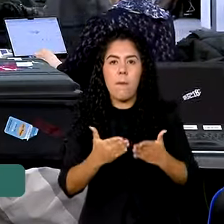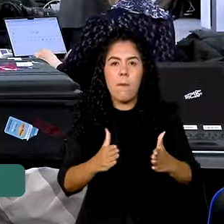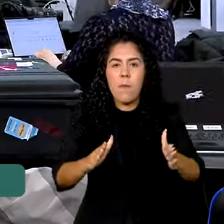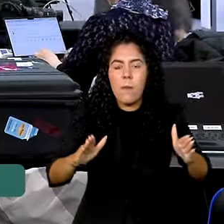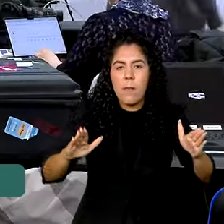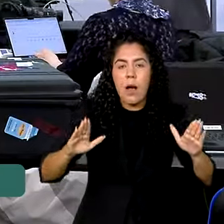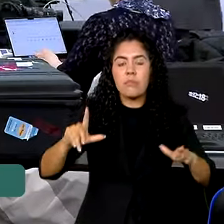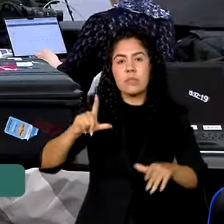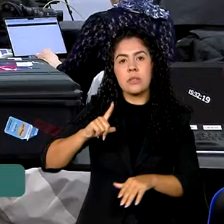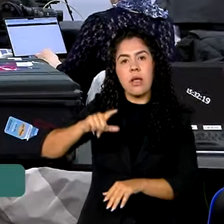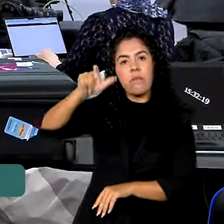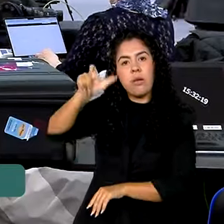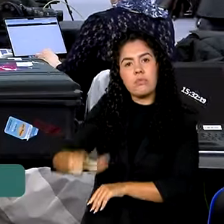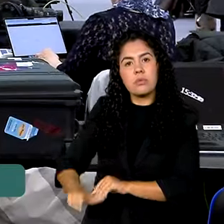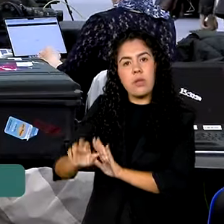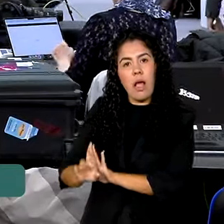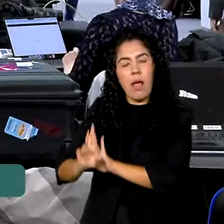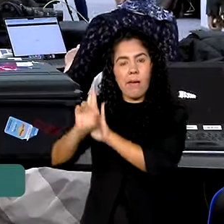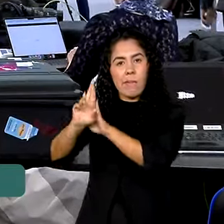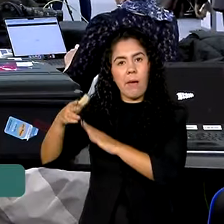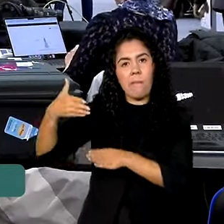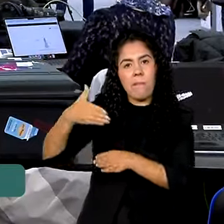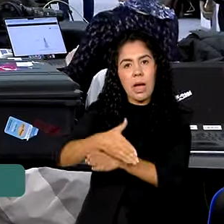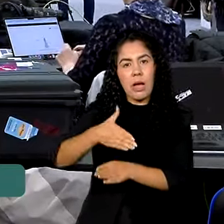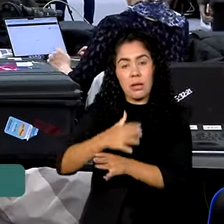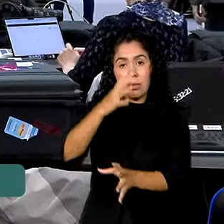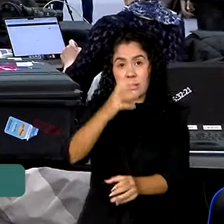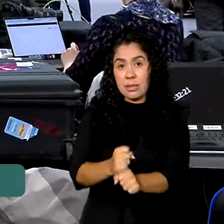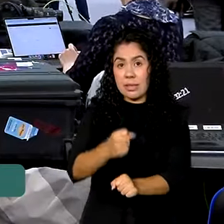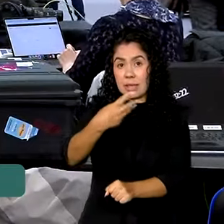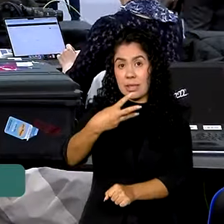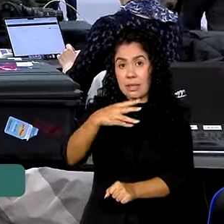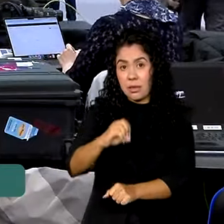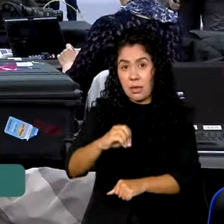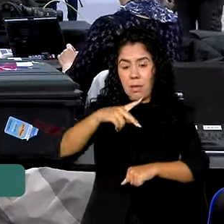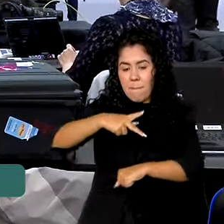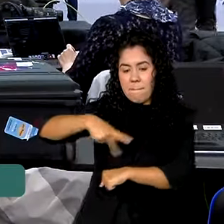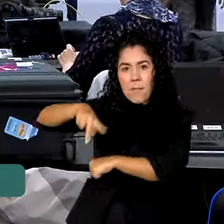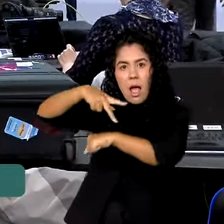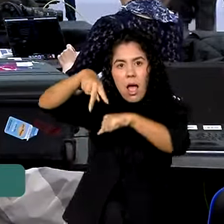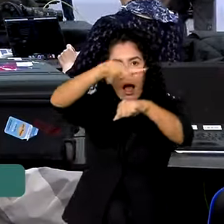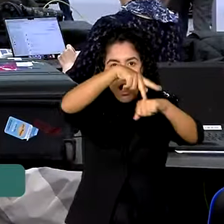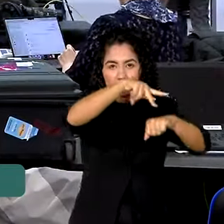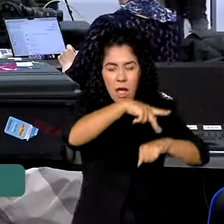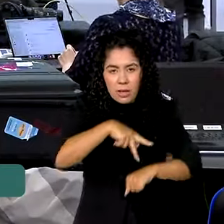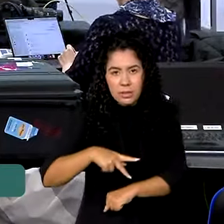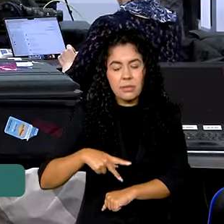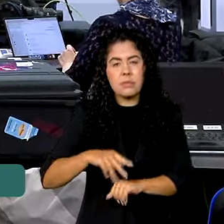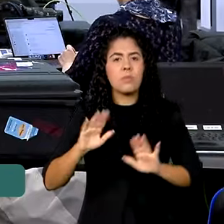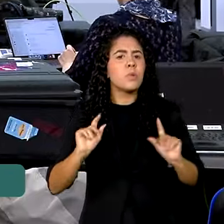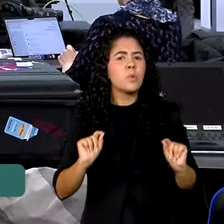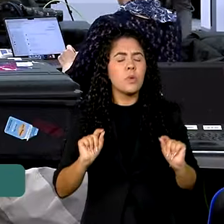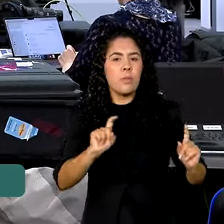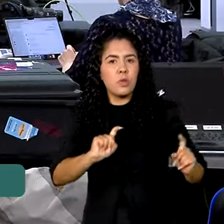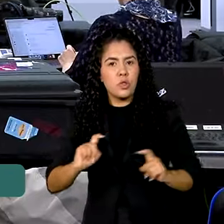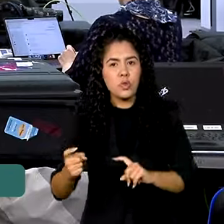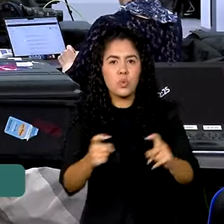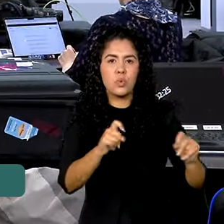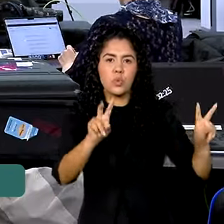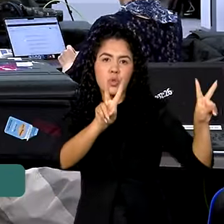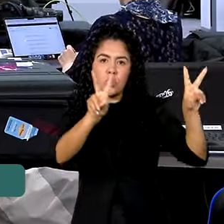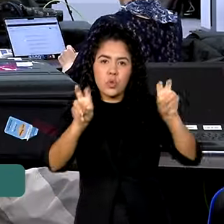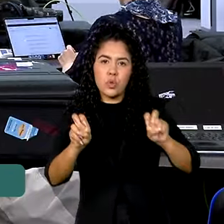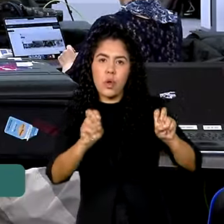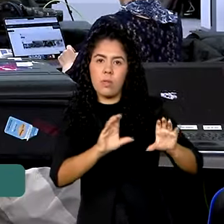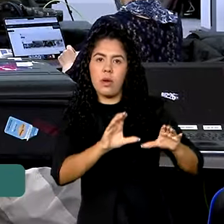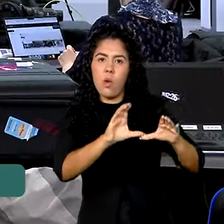contou com a participação de representantes de 30 países e organizações internacionais para discutir o brix e o sul